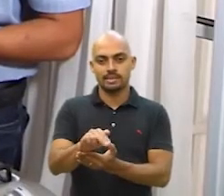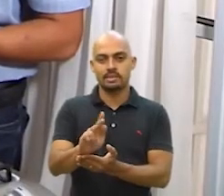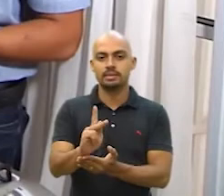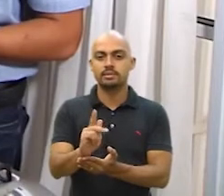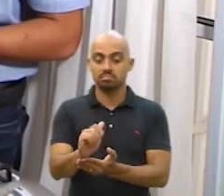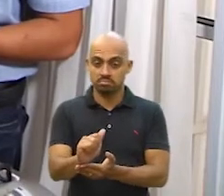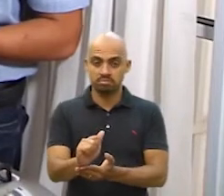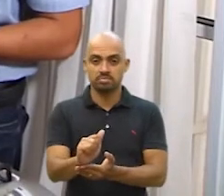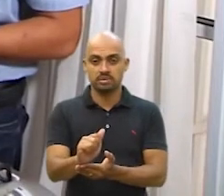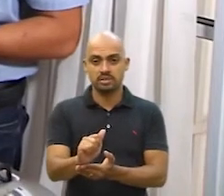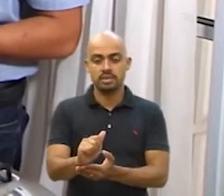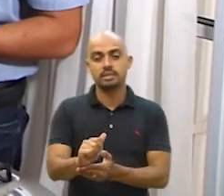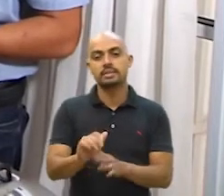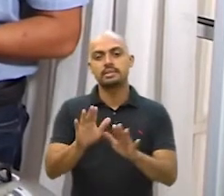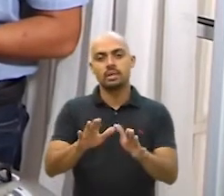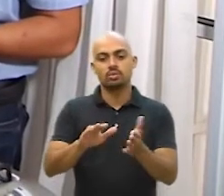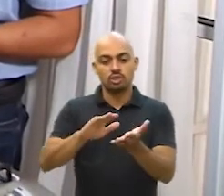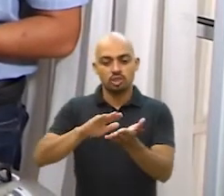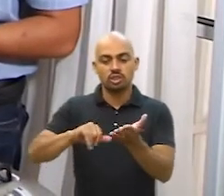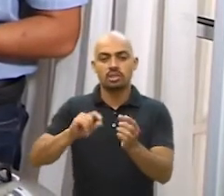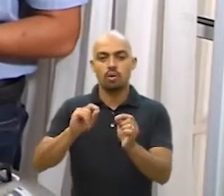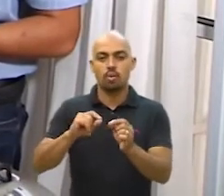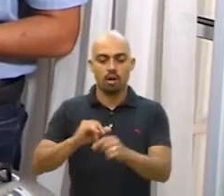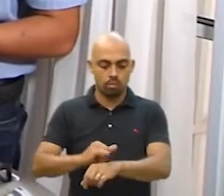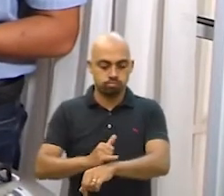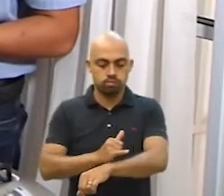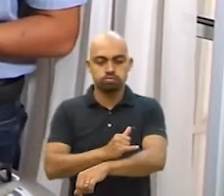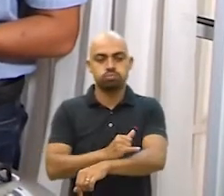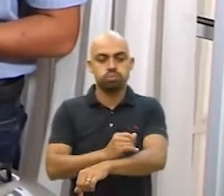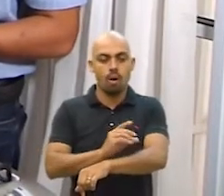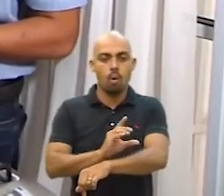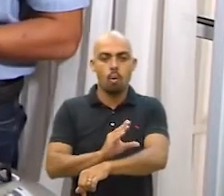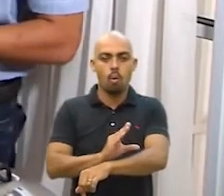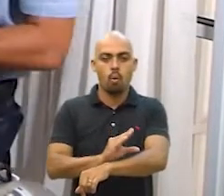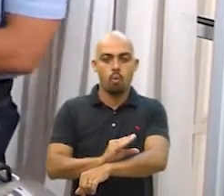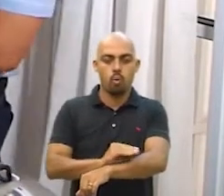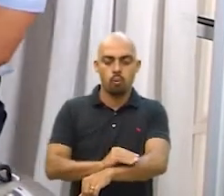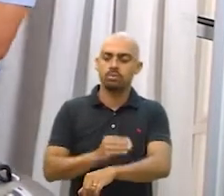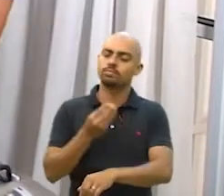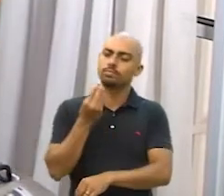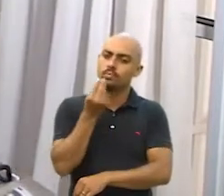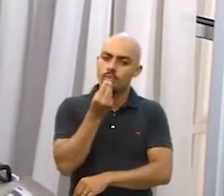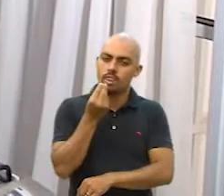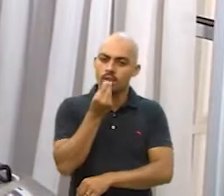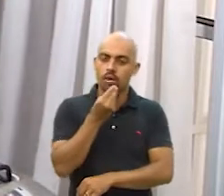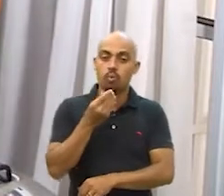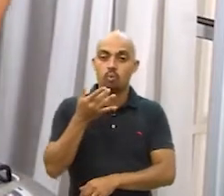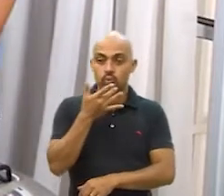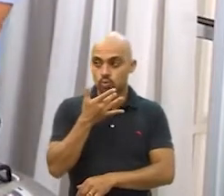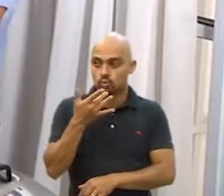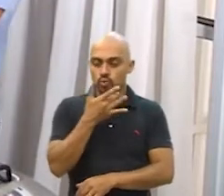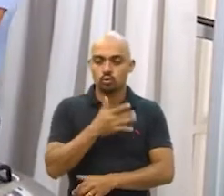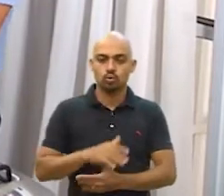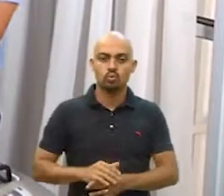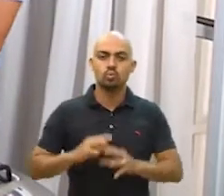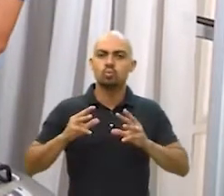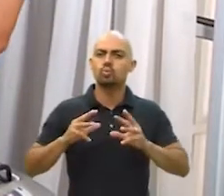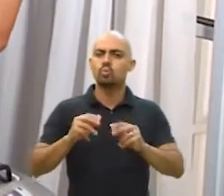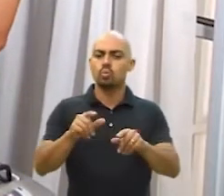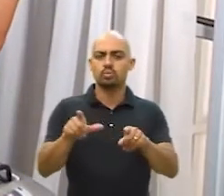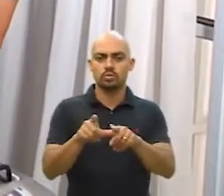dela tirar o nosso inchaço, né? Ela é saborosa. Mas assim, todos os nossos temperos, ele também tem